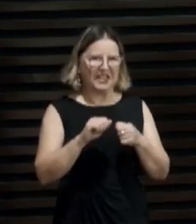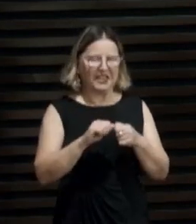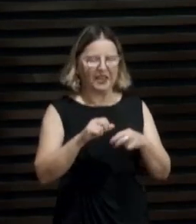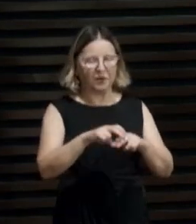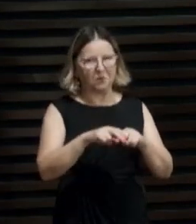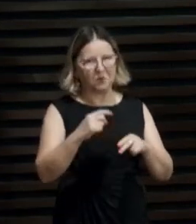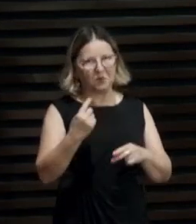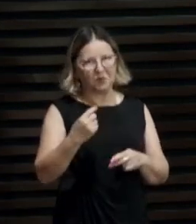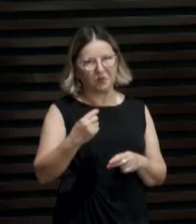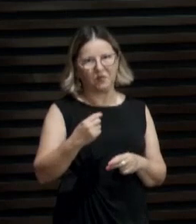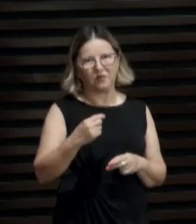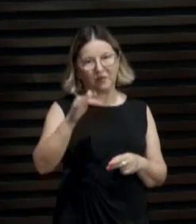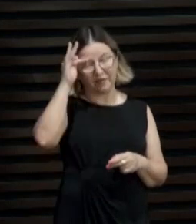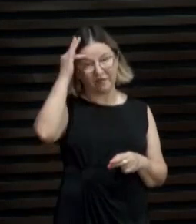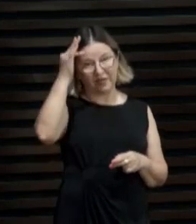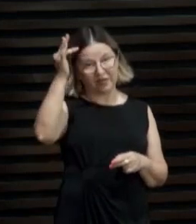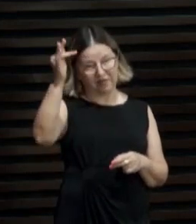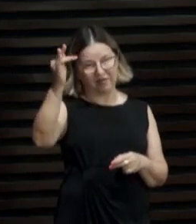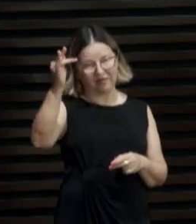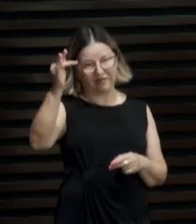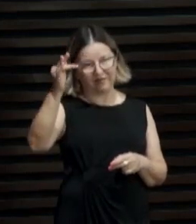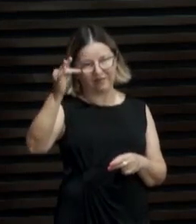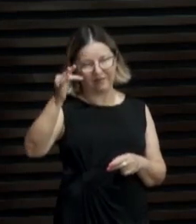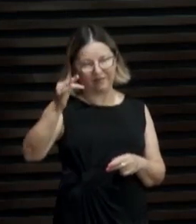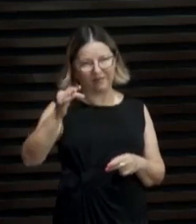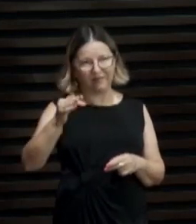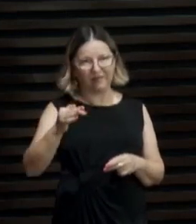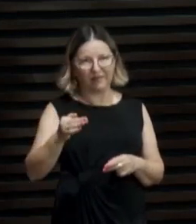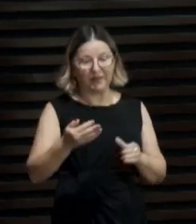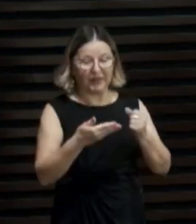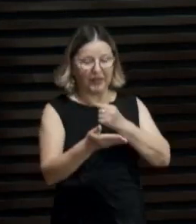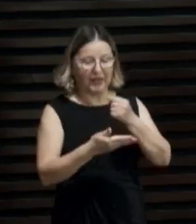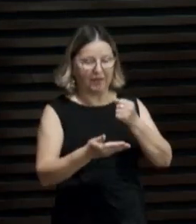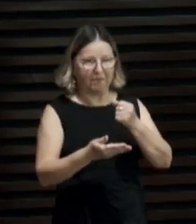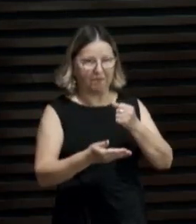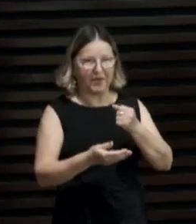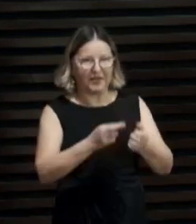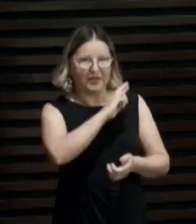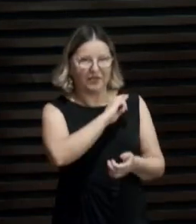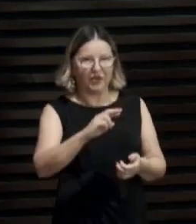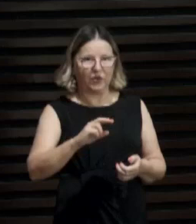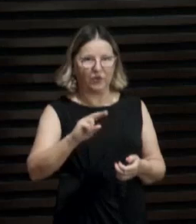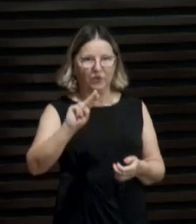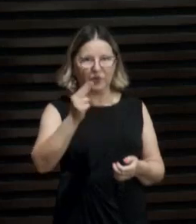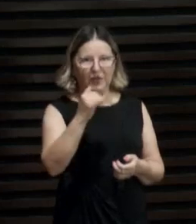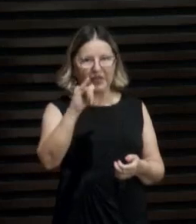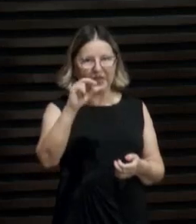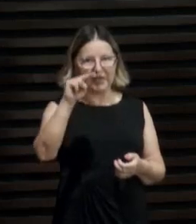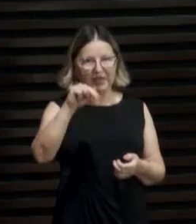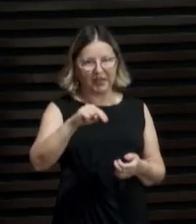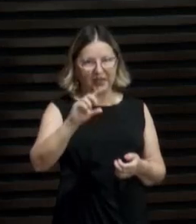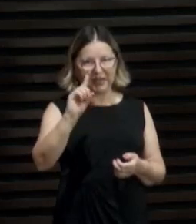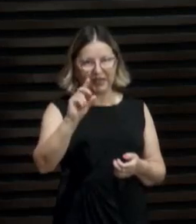e ela é sustentada por uma religião que é o hinduísmo. Para o hinduísta, tudo é